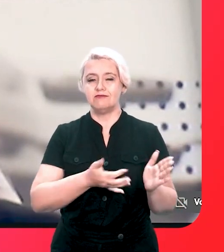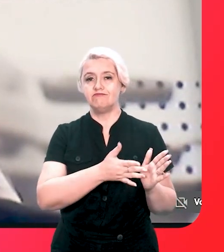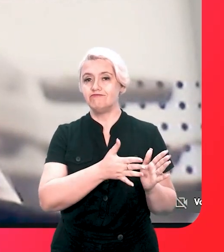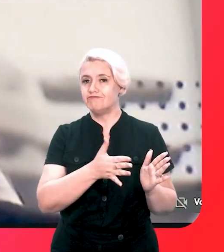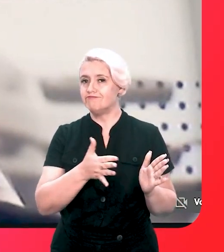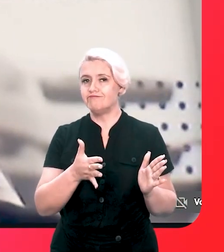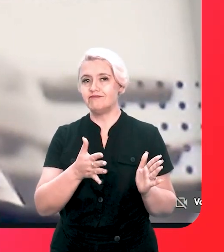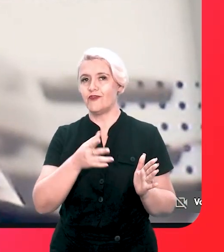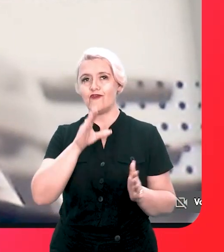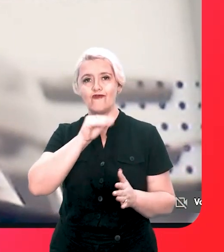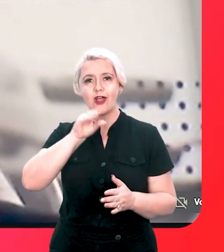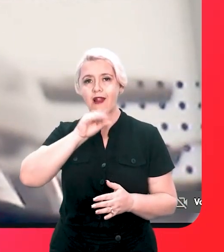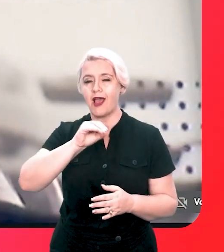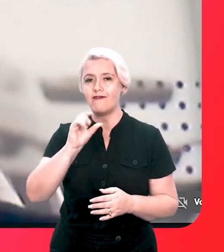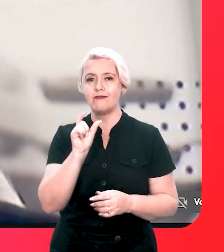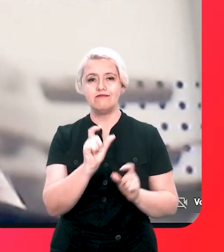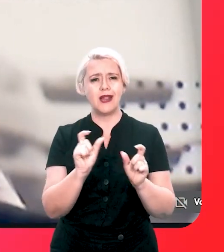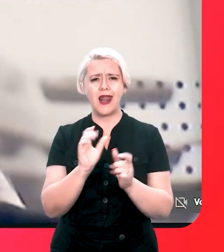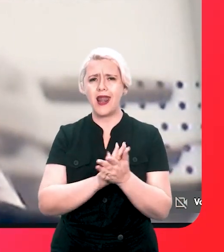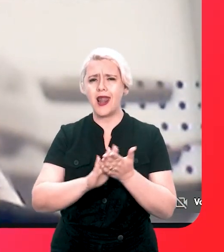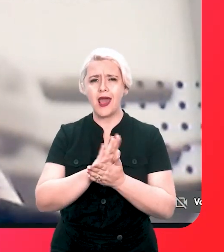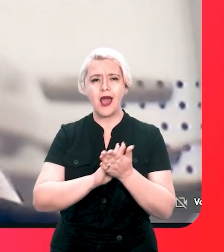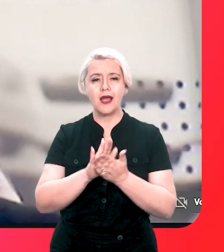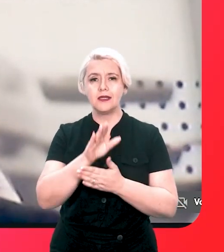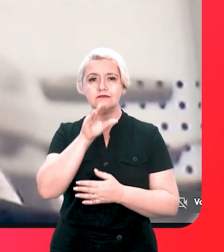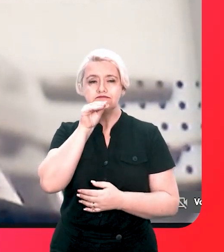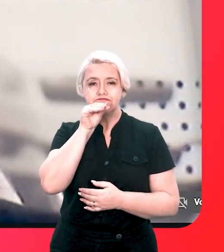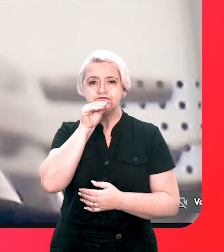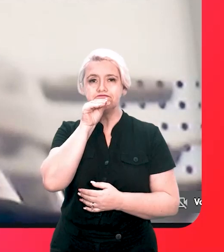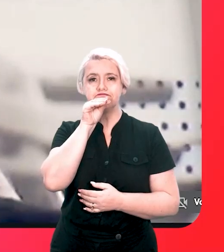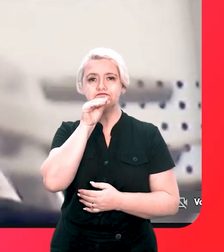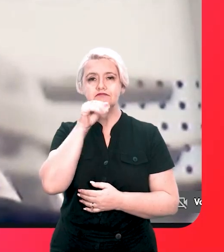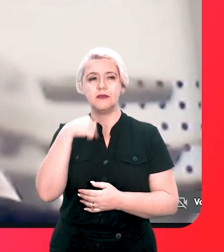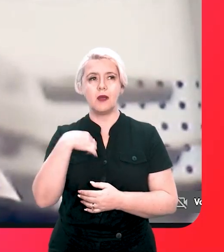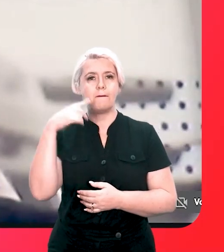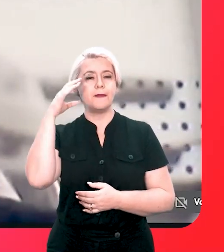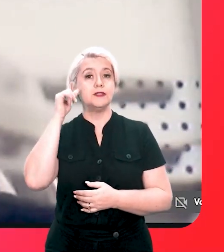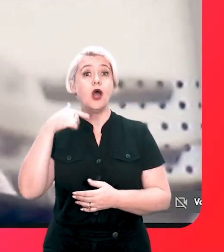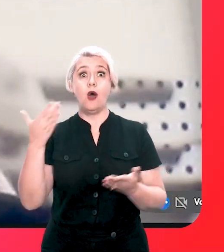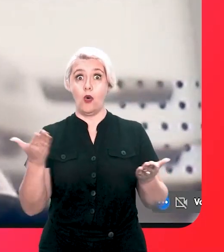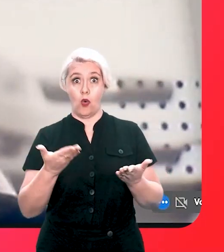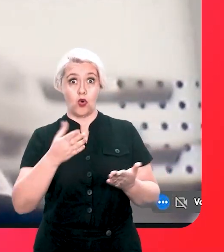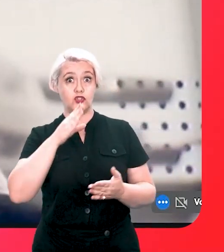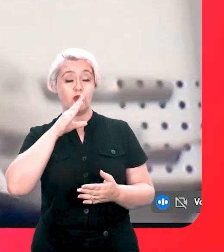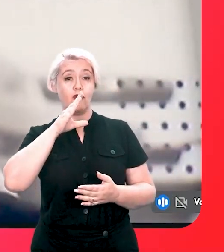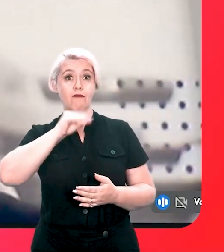Não falava nenhuma palavra, a gente até achava... Hoje ele fala mais que eu,